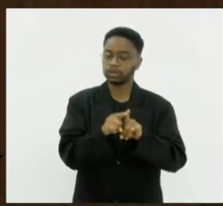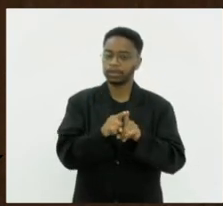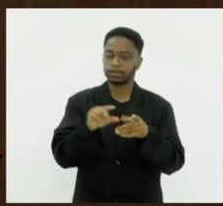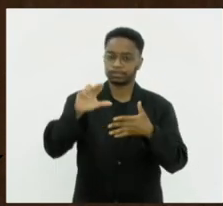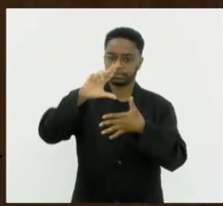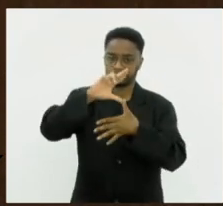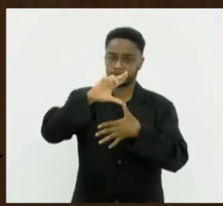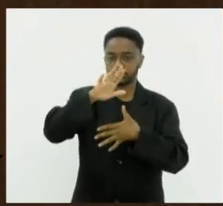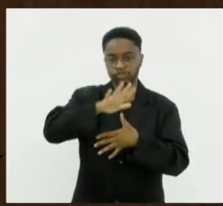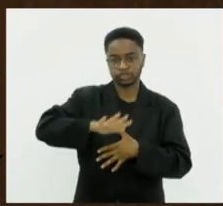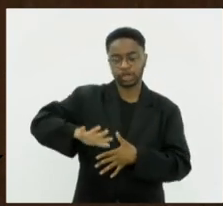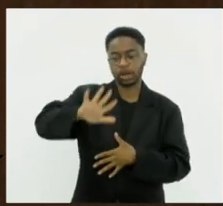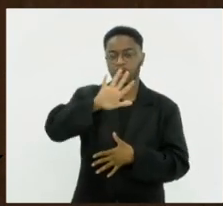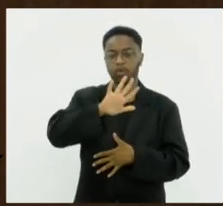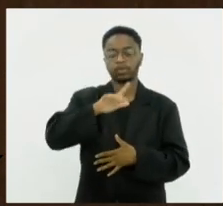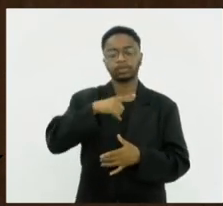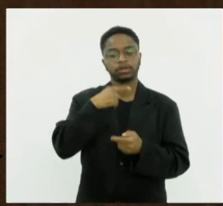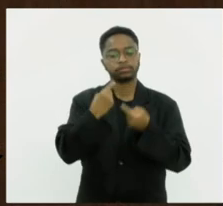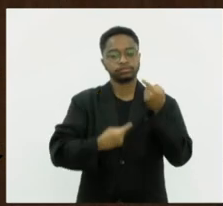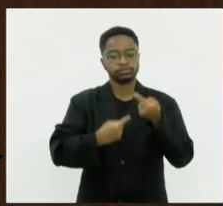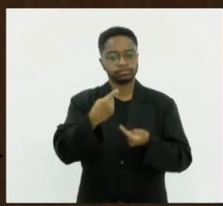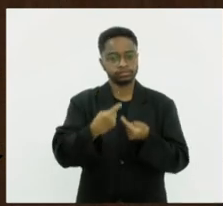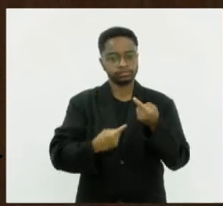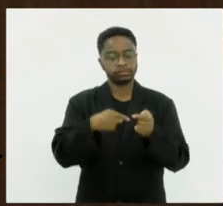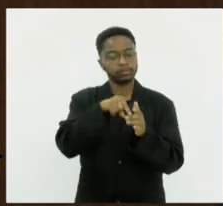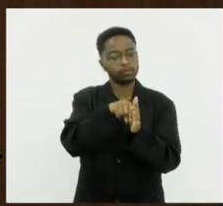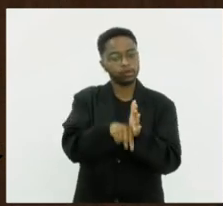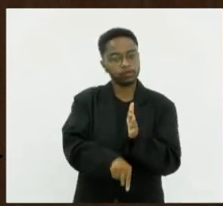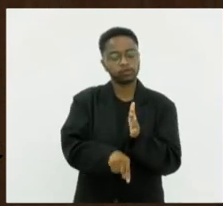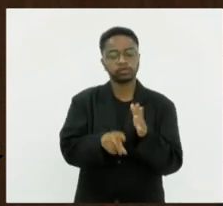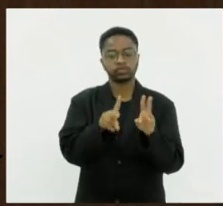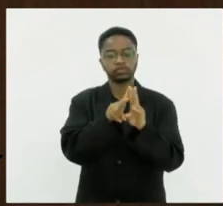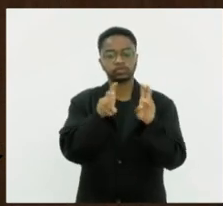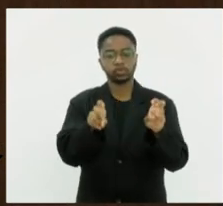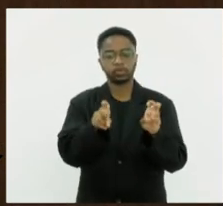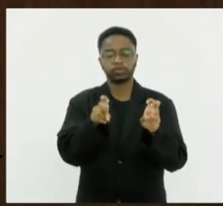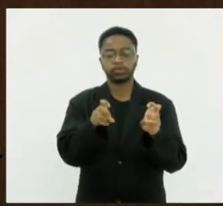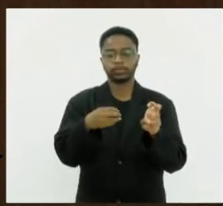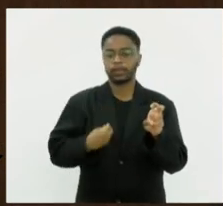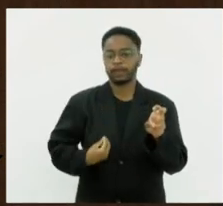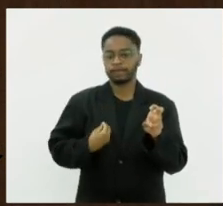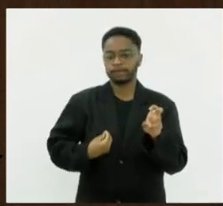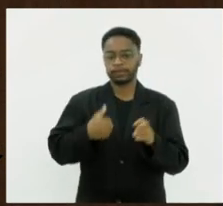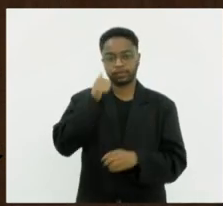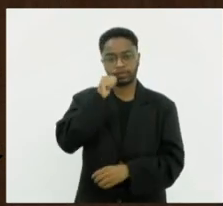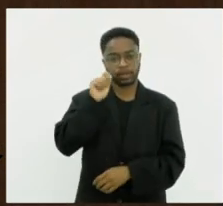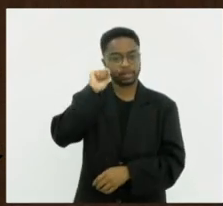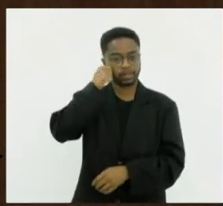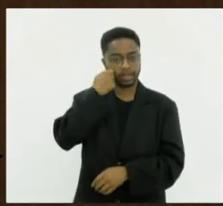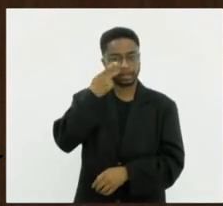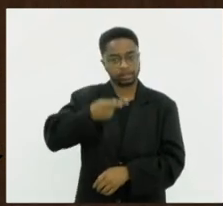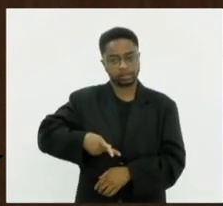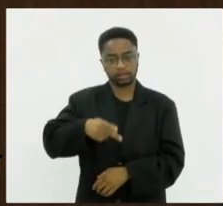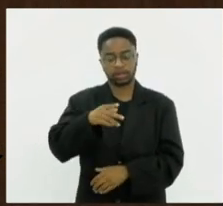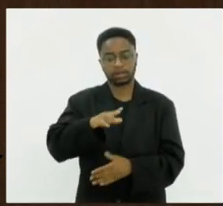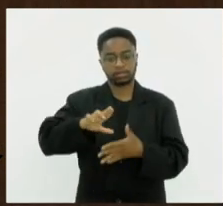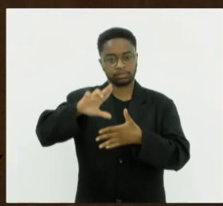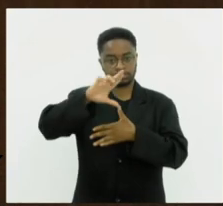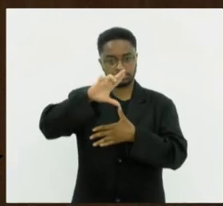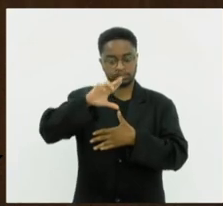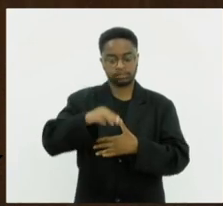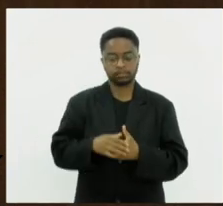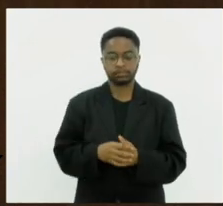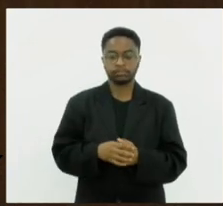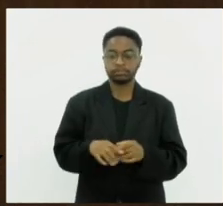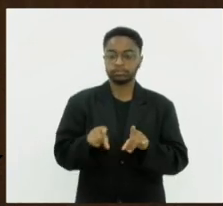Latina, que faz o debate, um momento mais aprofundado de debate sobre as condições das mulheres negras no nosso continente. Aqui no